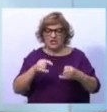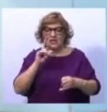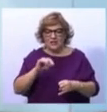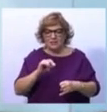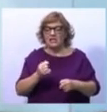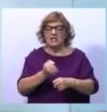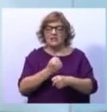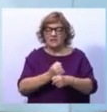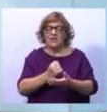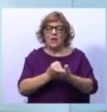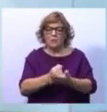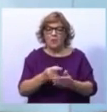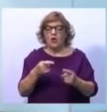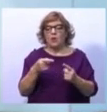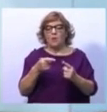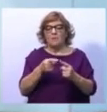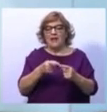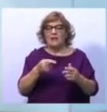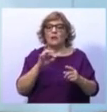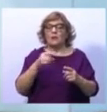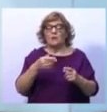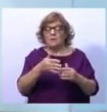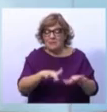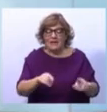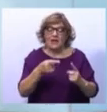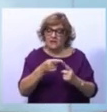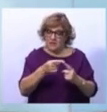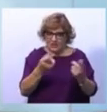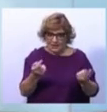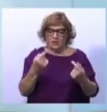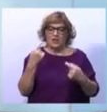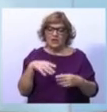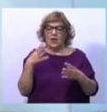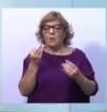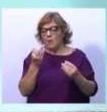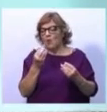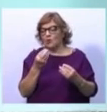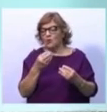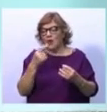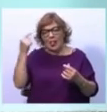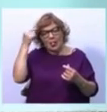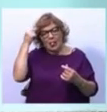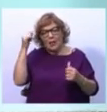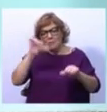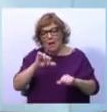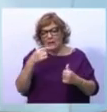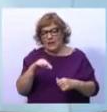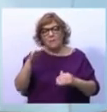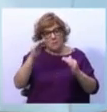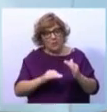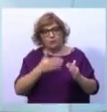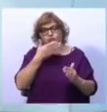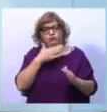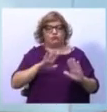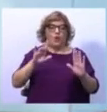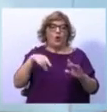apoio pediátrico referenciado, para resolver problemas. Agora, que existem muitos mitos, ainda existem, cada vez menos, felizmente.